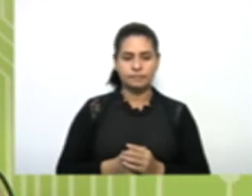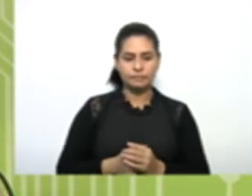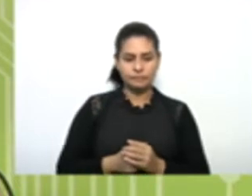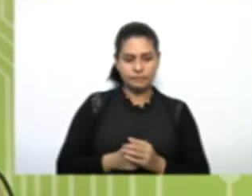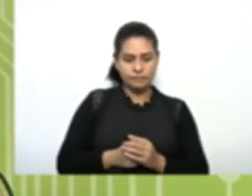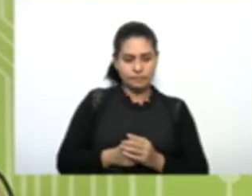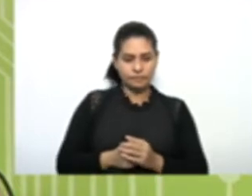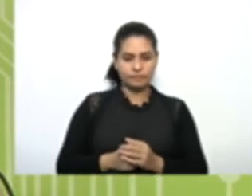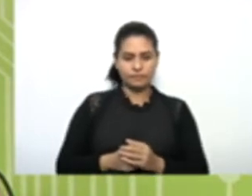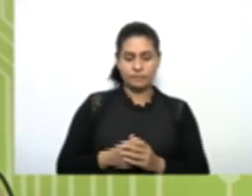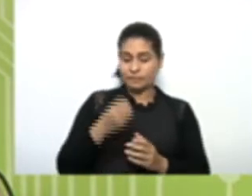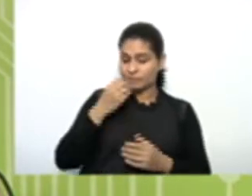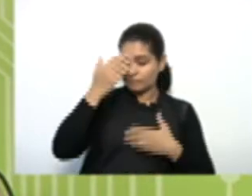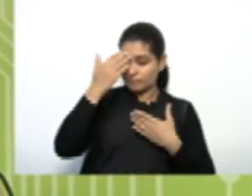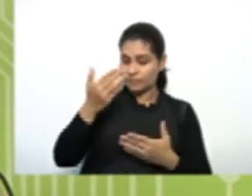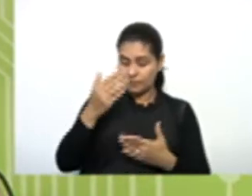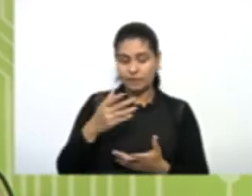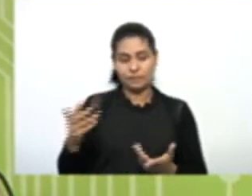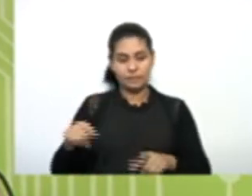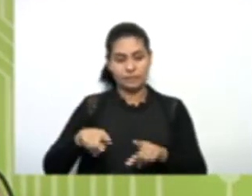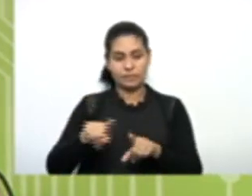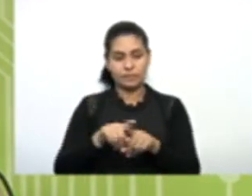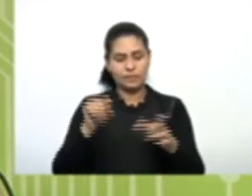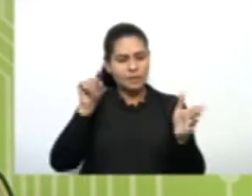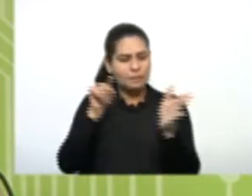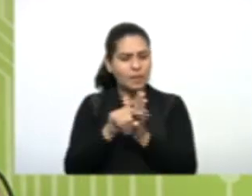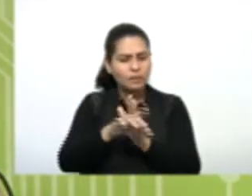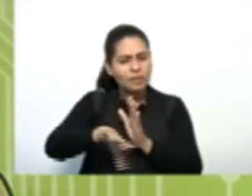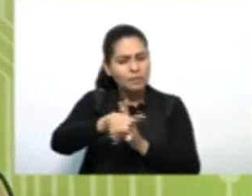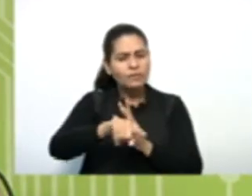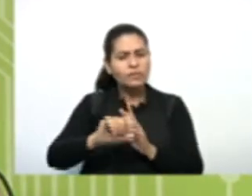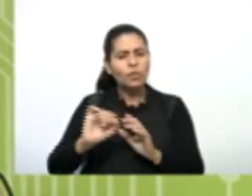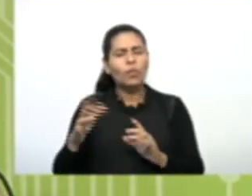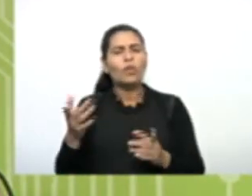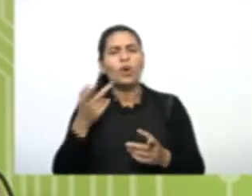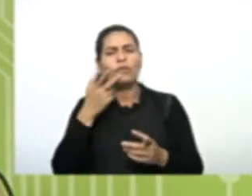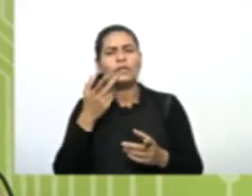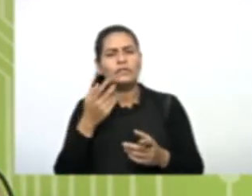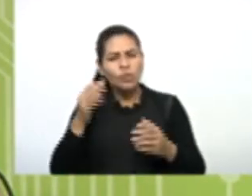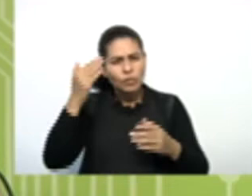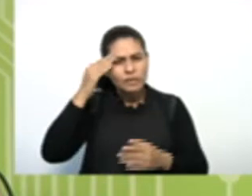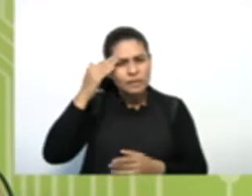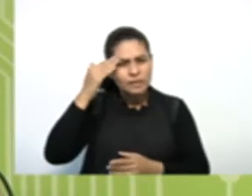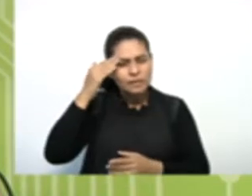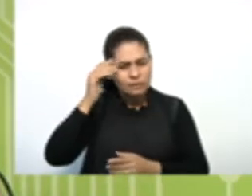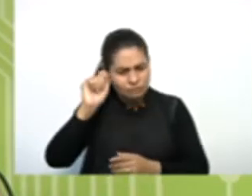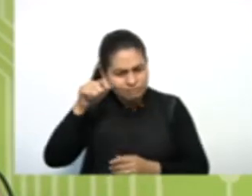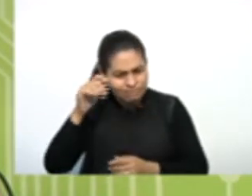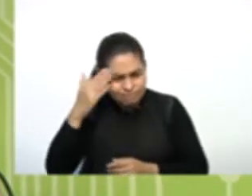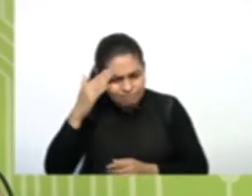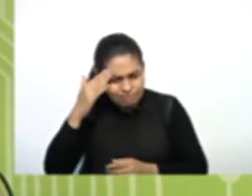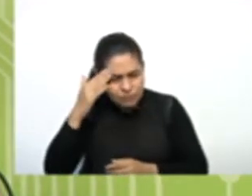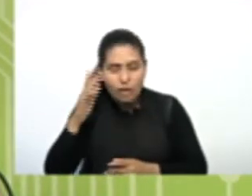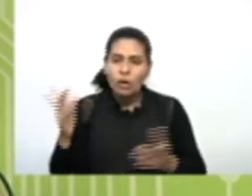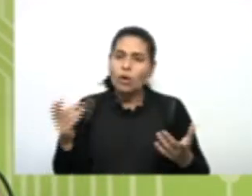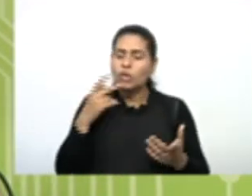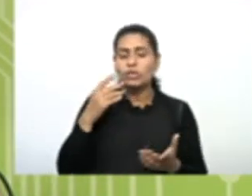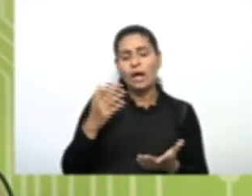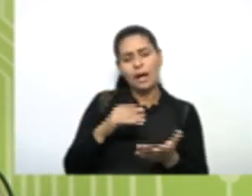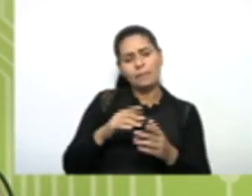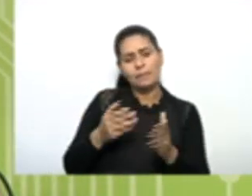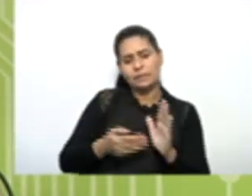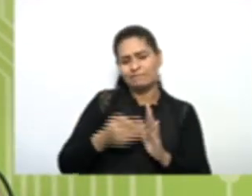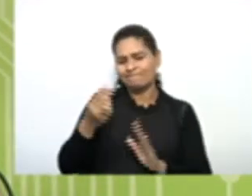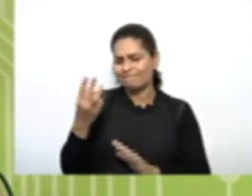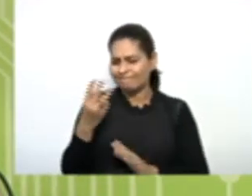muito obrigada pela participação. Pessoal, eu gostaria de perguntar até para você, faz sentido isso que a gente está falando até agora? Entendo que vocês já estão no terceiro semestre